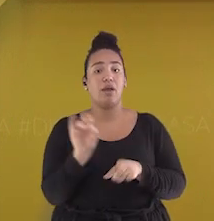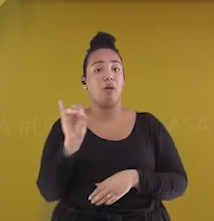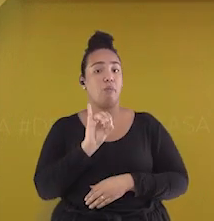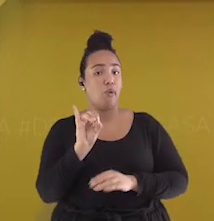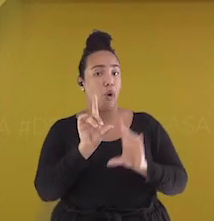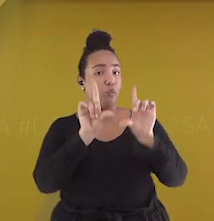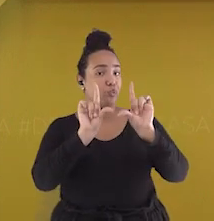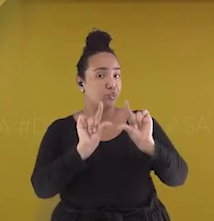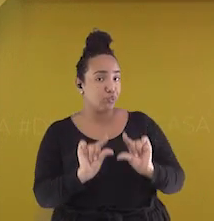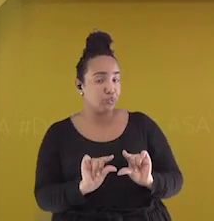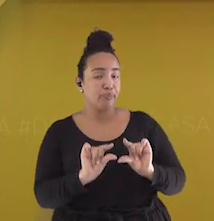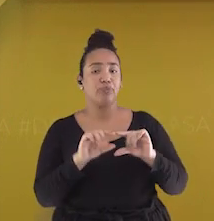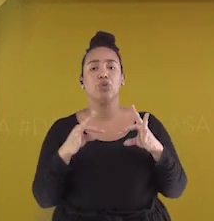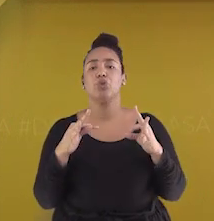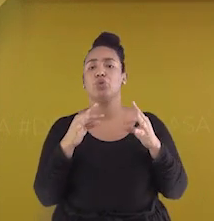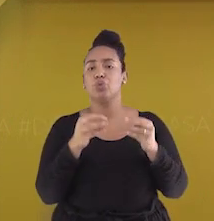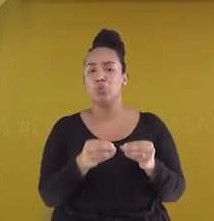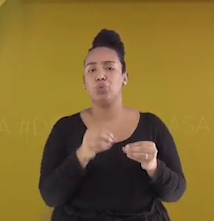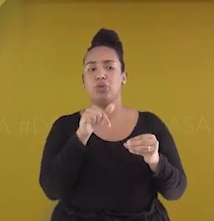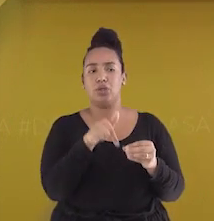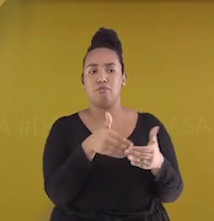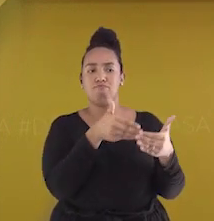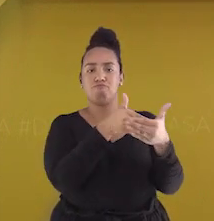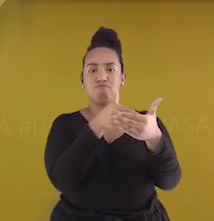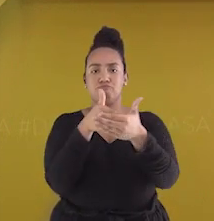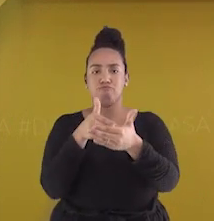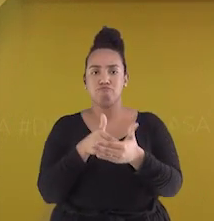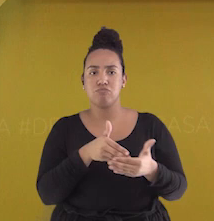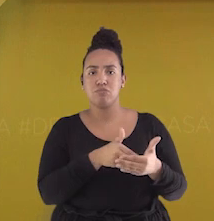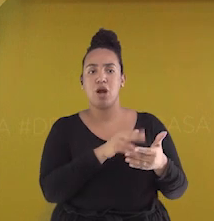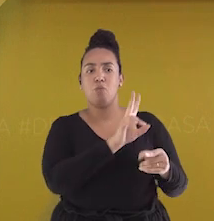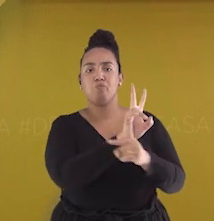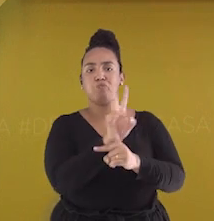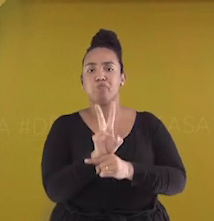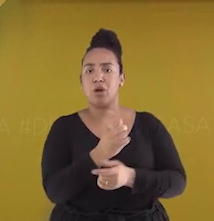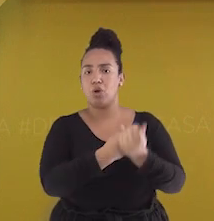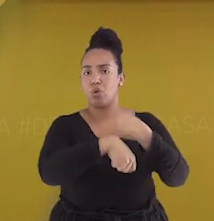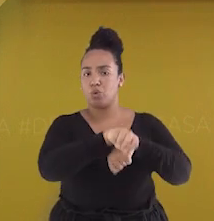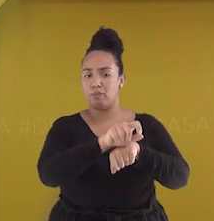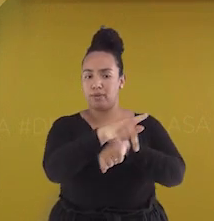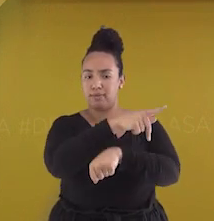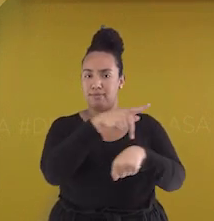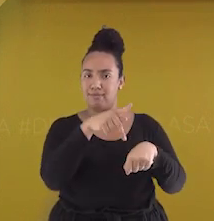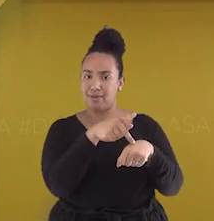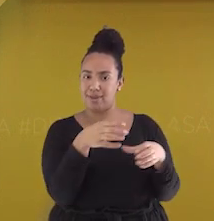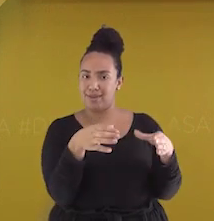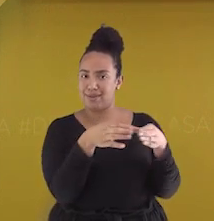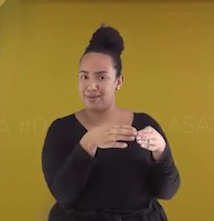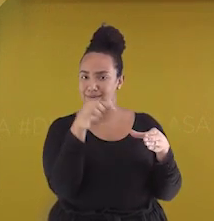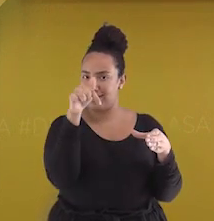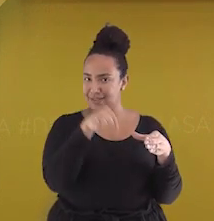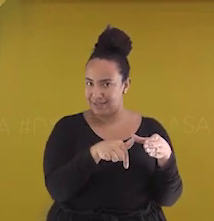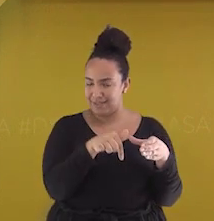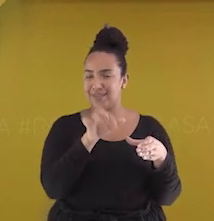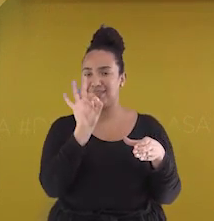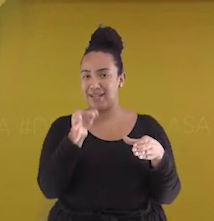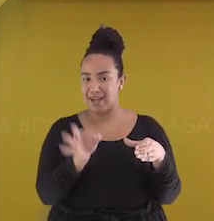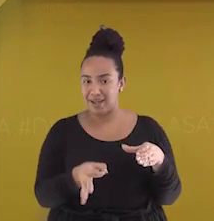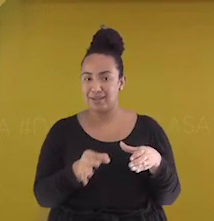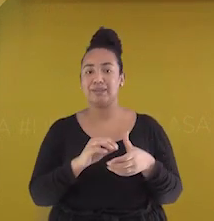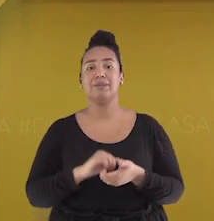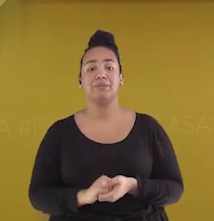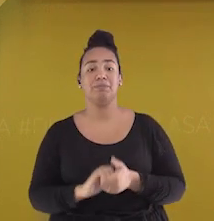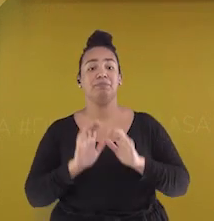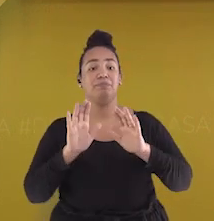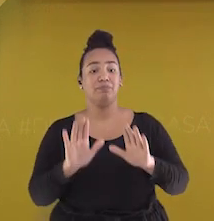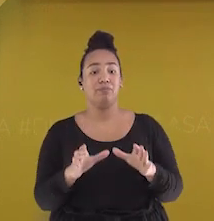de impostos, todo tipo de barreira que proteja as economias daqueles que estão envolvidos.